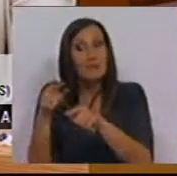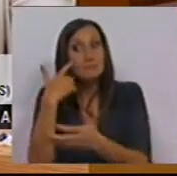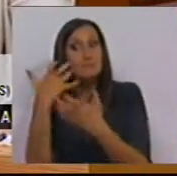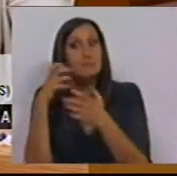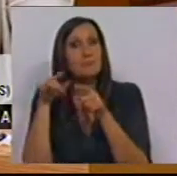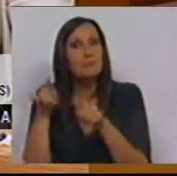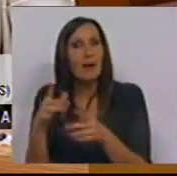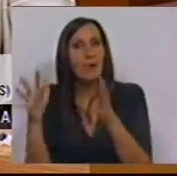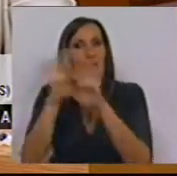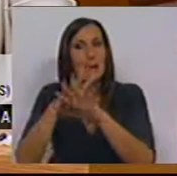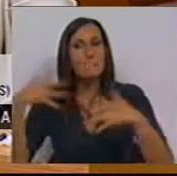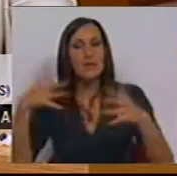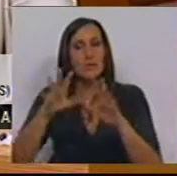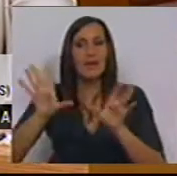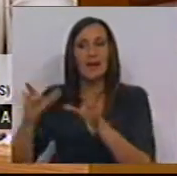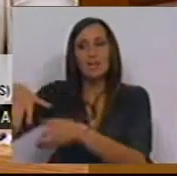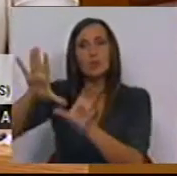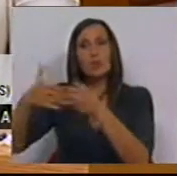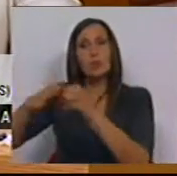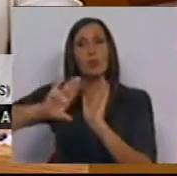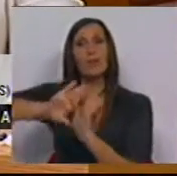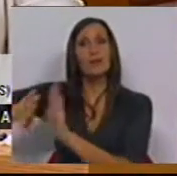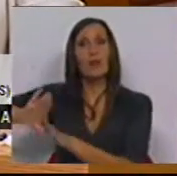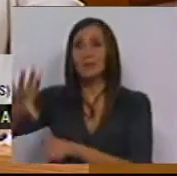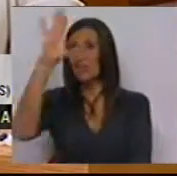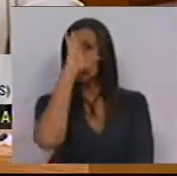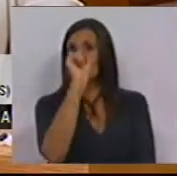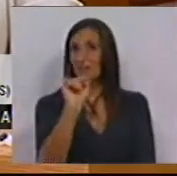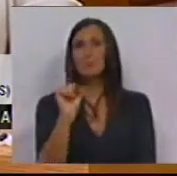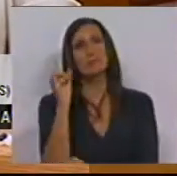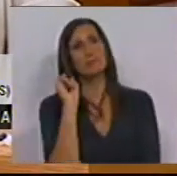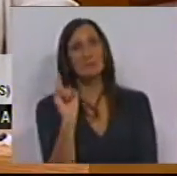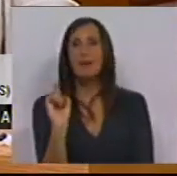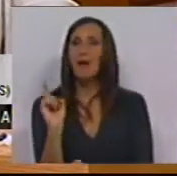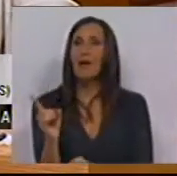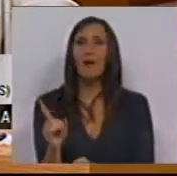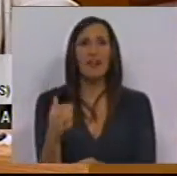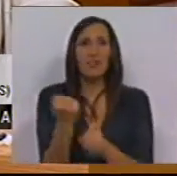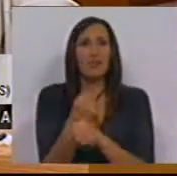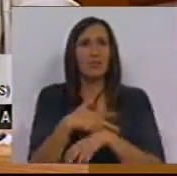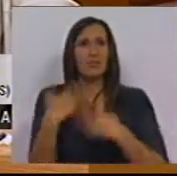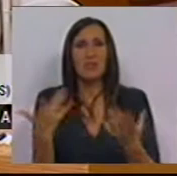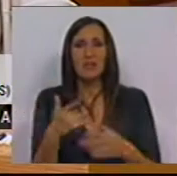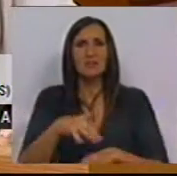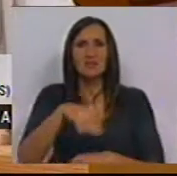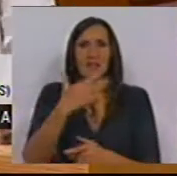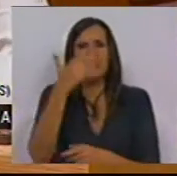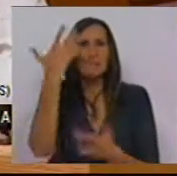Ora, aqui está o alibi da maioria de direita. O Estado é irremediavelmente ineficaz e